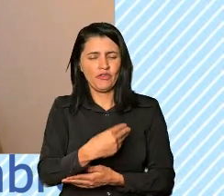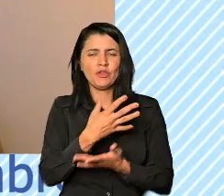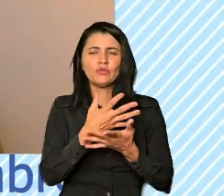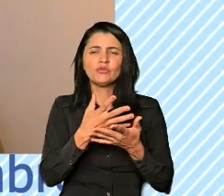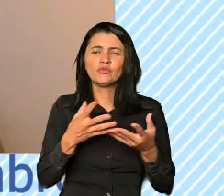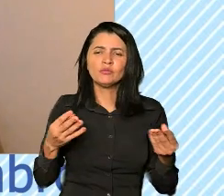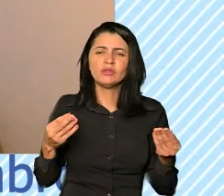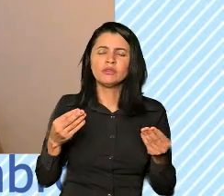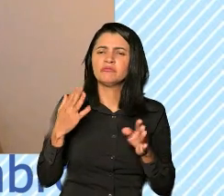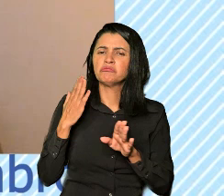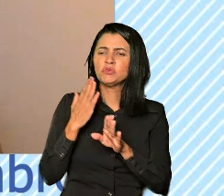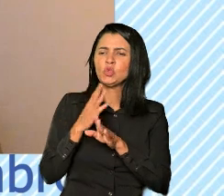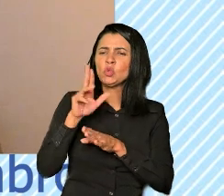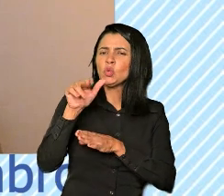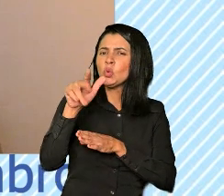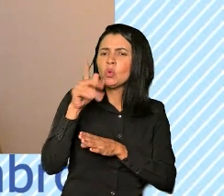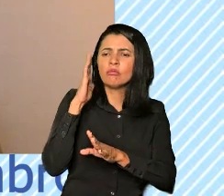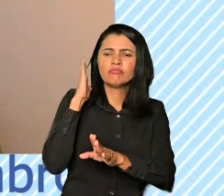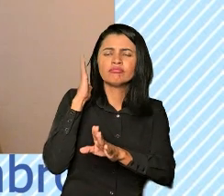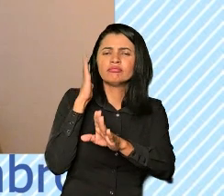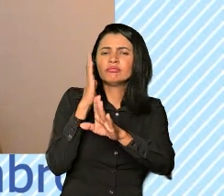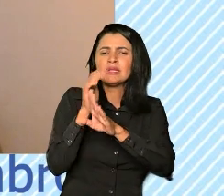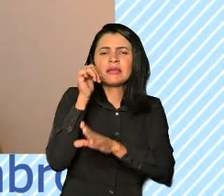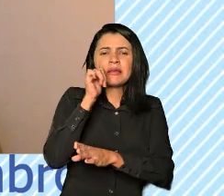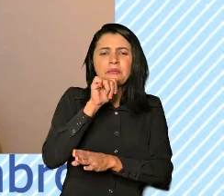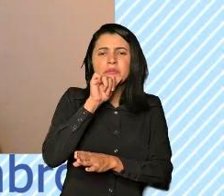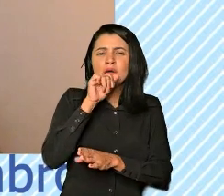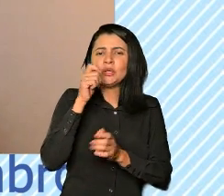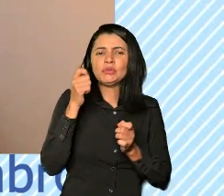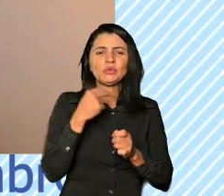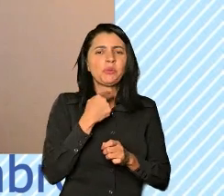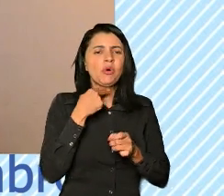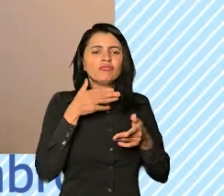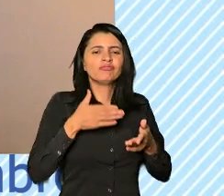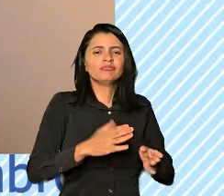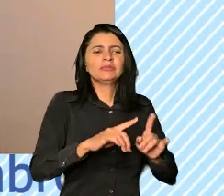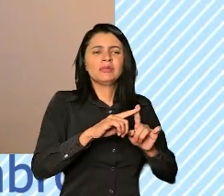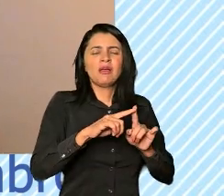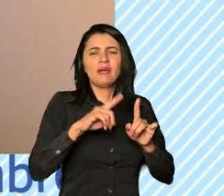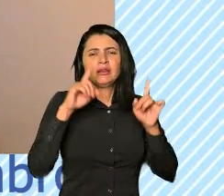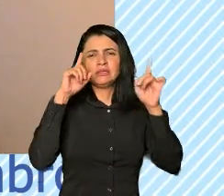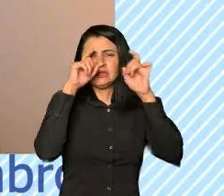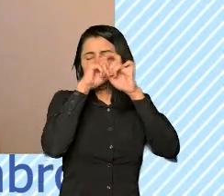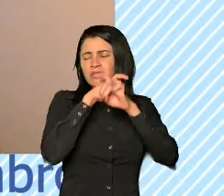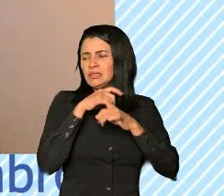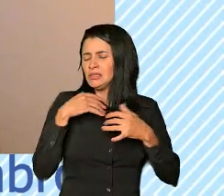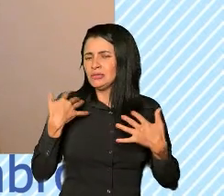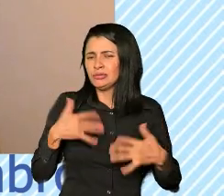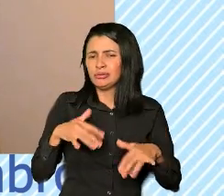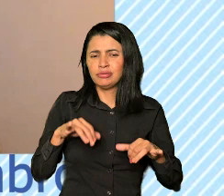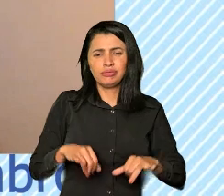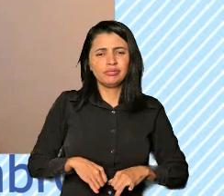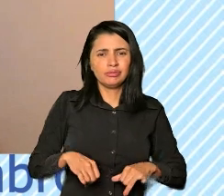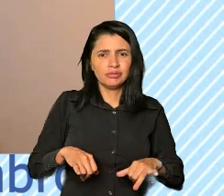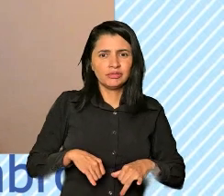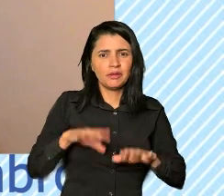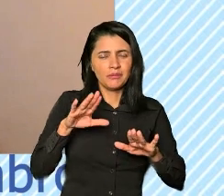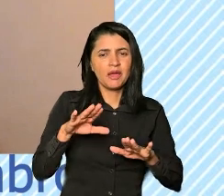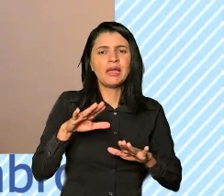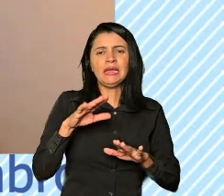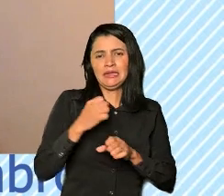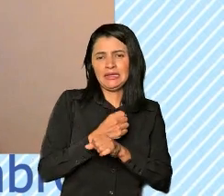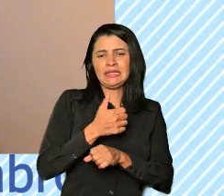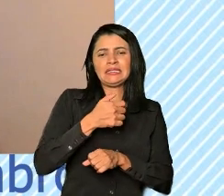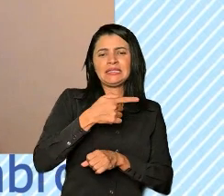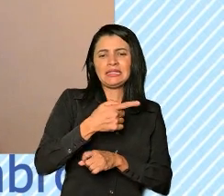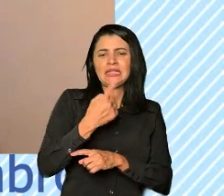Nunca foi encontrado, né? A mãe não poder nem sepultar o seu filho já é em si um ato doloroso, né? Doloroso. Mas aí, em pleno 71,